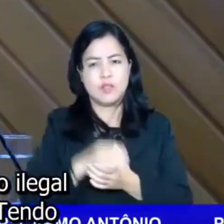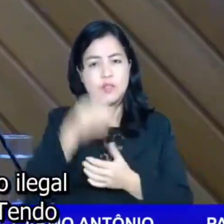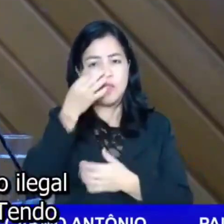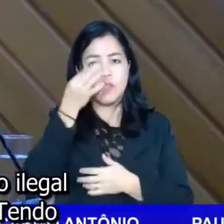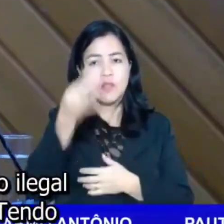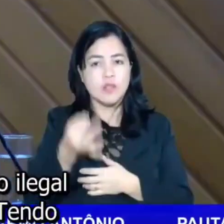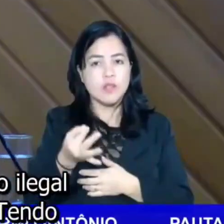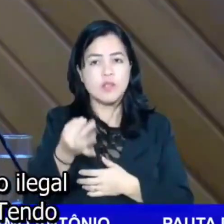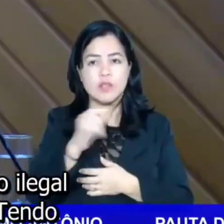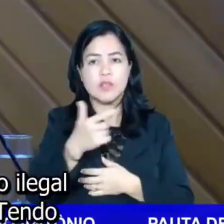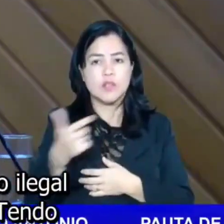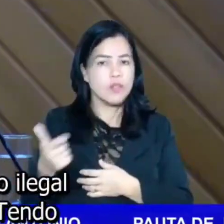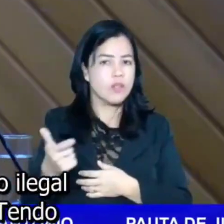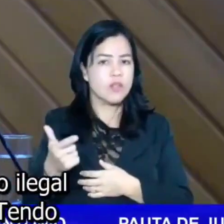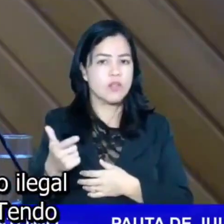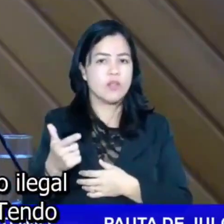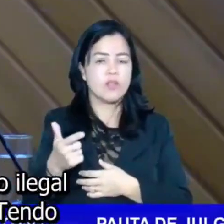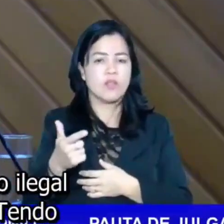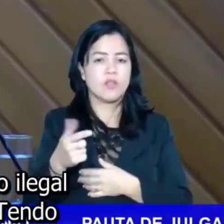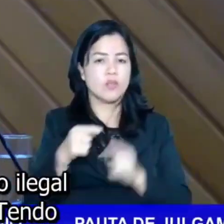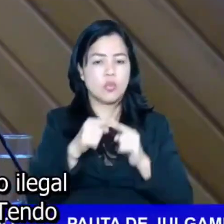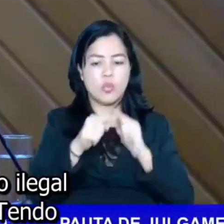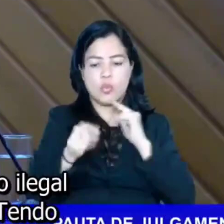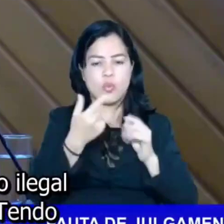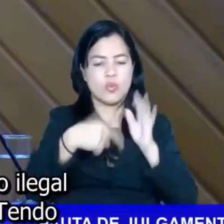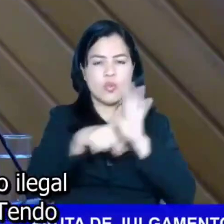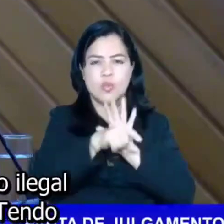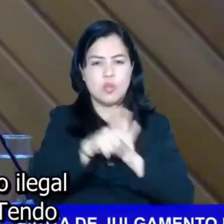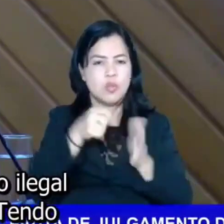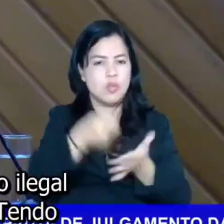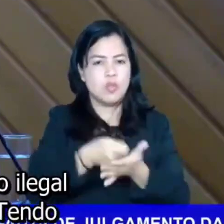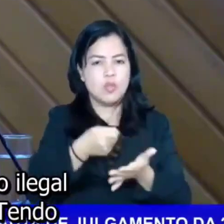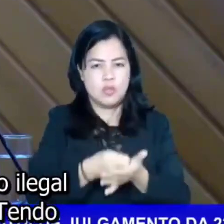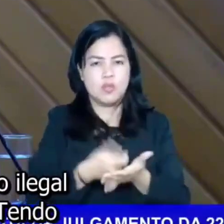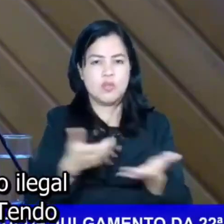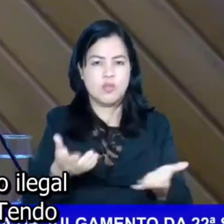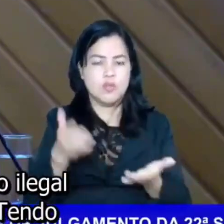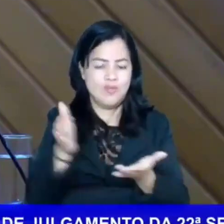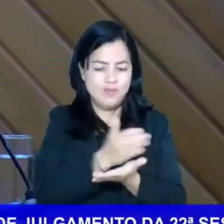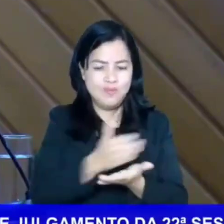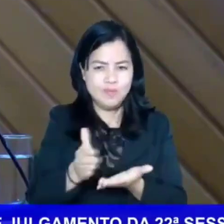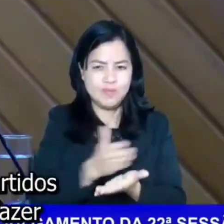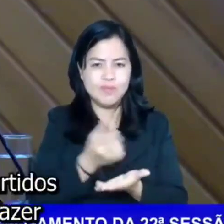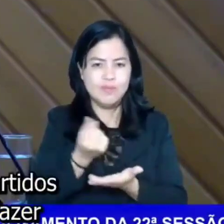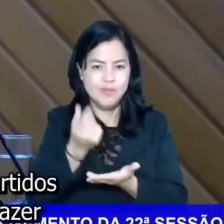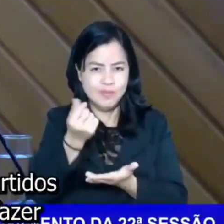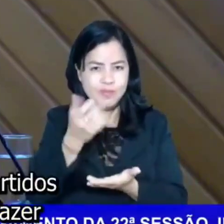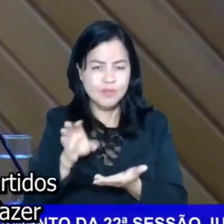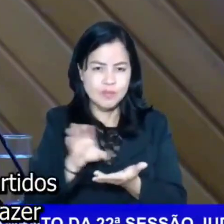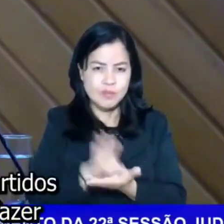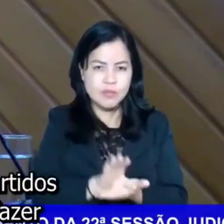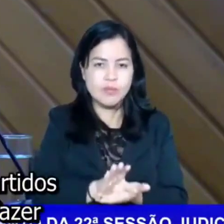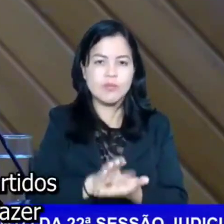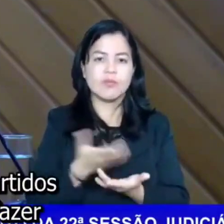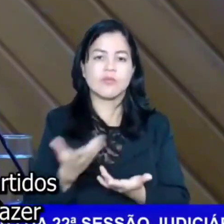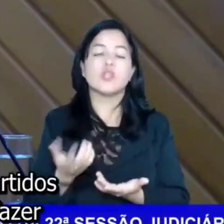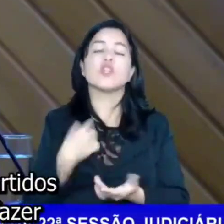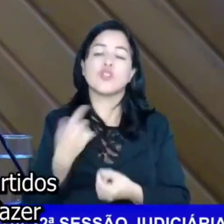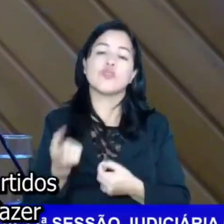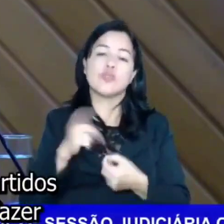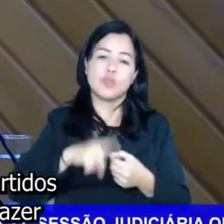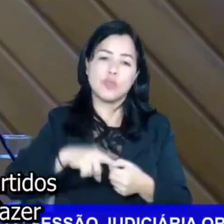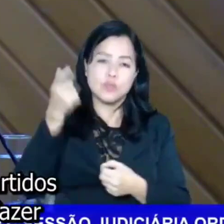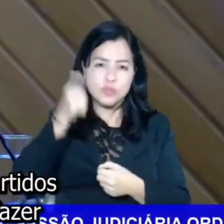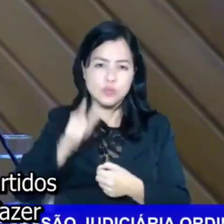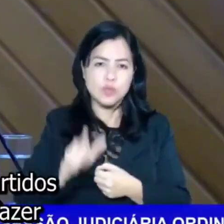Vemos, então, ali que não existiu nenhum ato ilegal ou abusivo quanto à divisão desse fundo, tendo em vista que, volto a